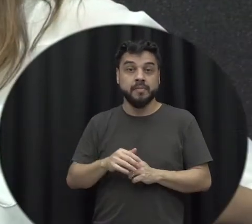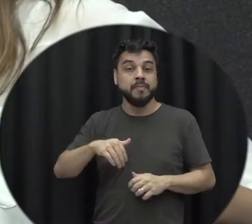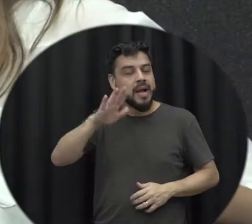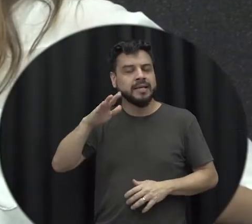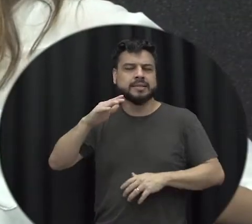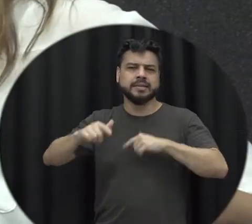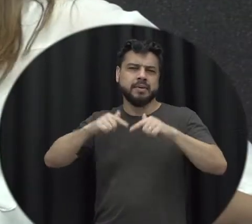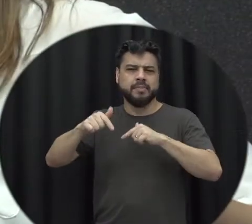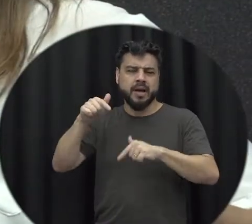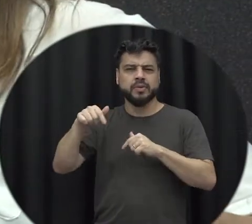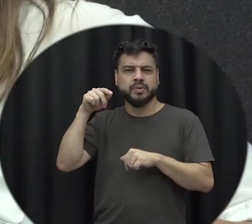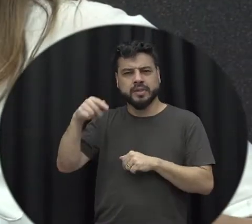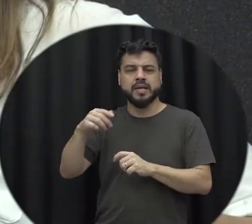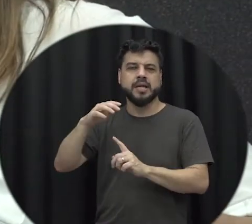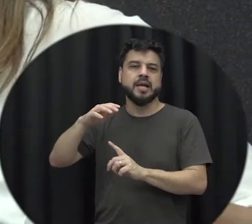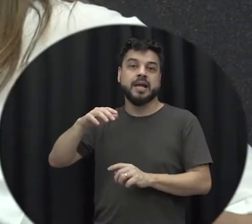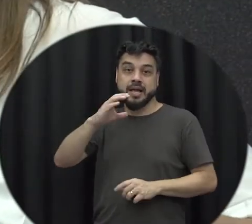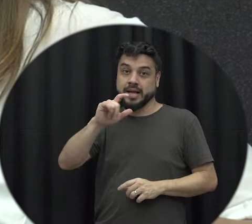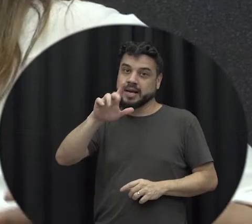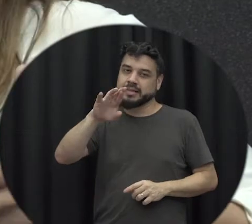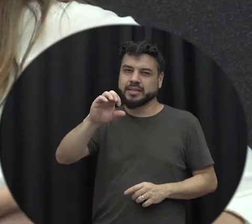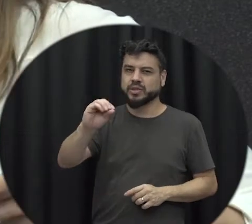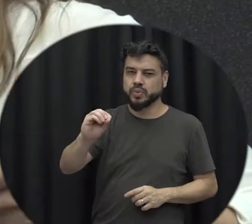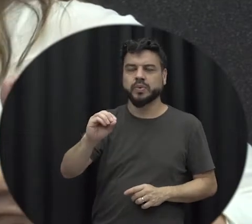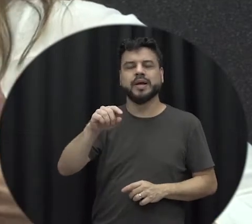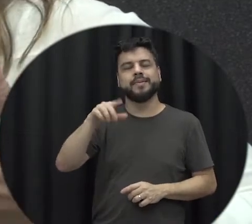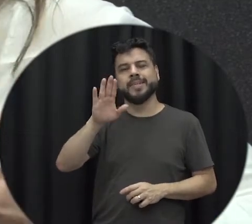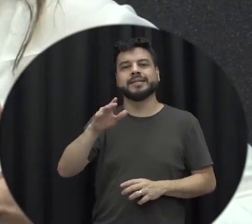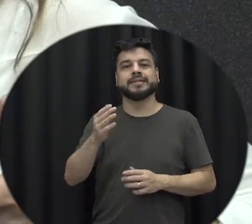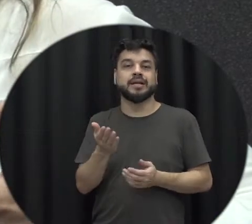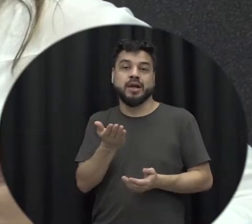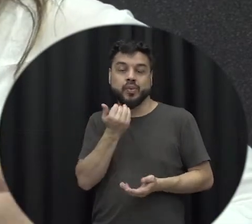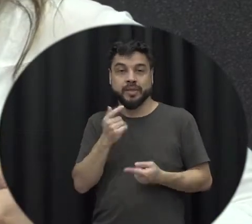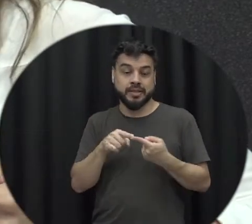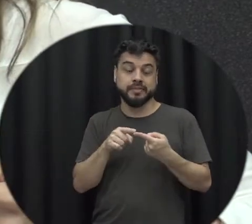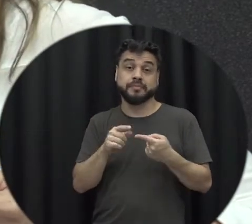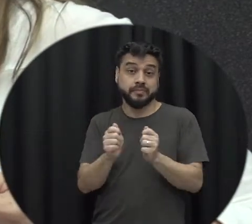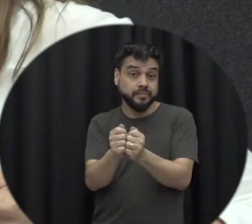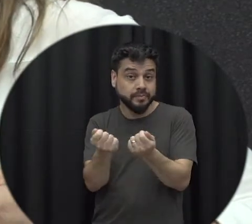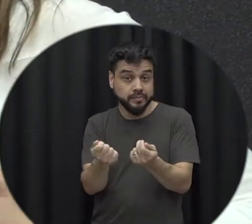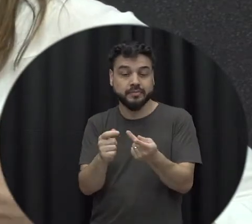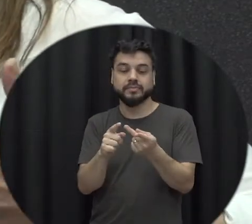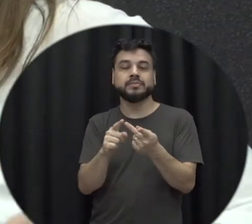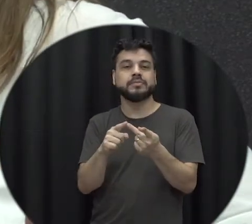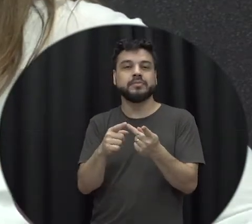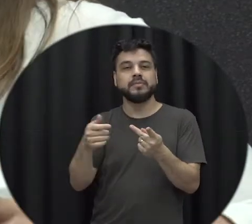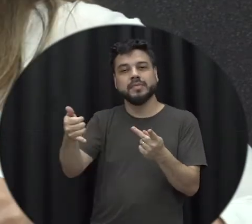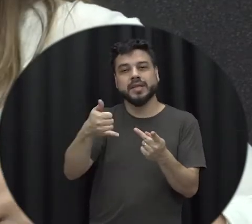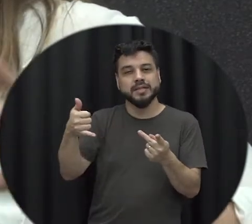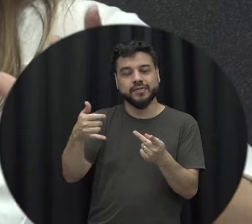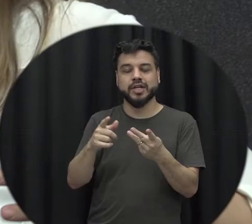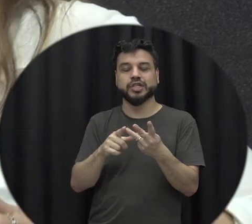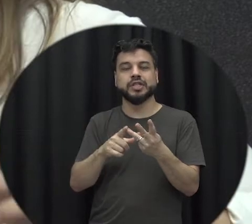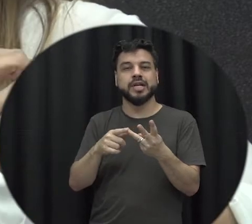papel biotecnológico é a produção de alimentos, né? Então, aí a gente tem o pão, a cerveja, o